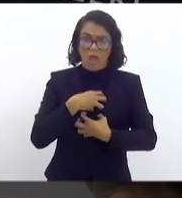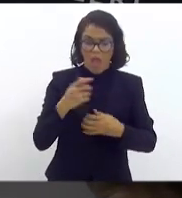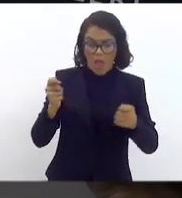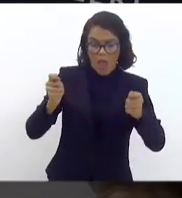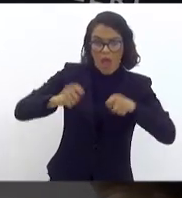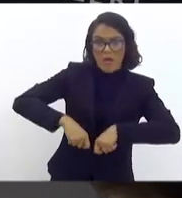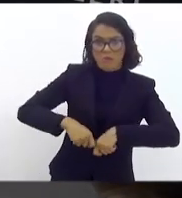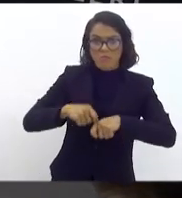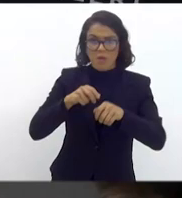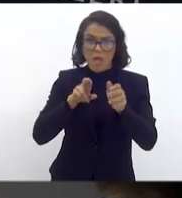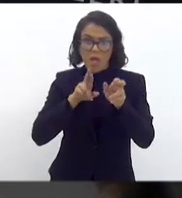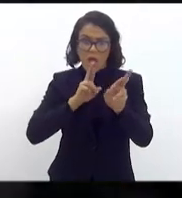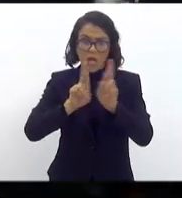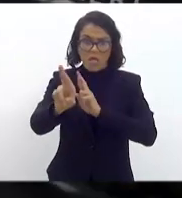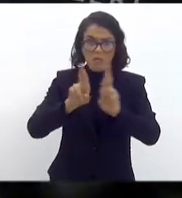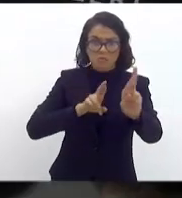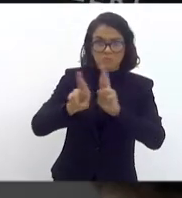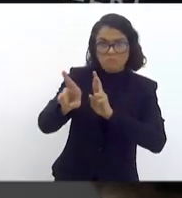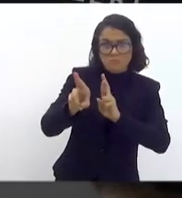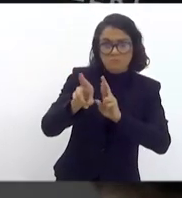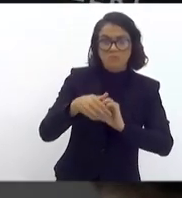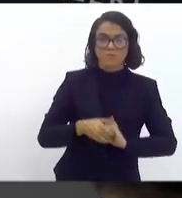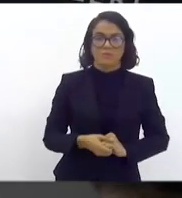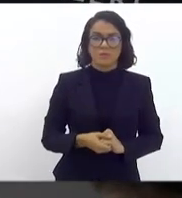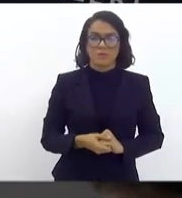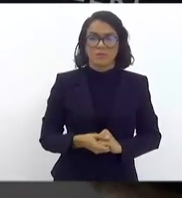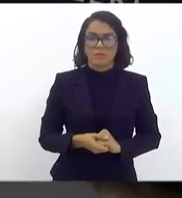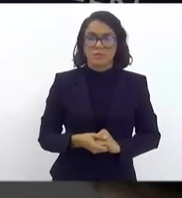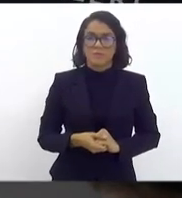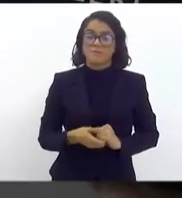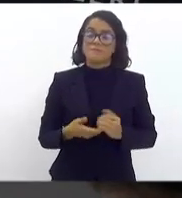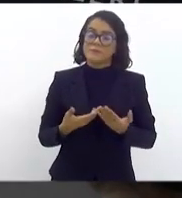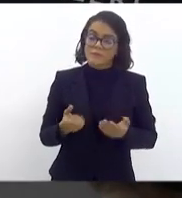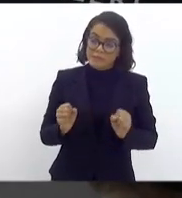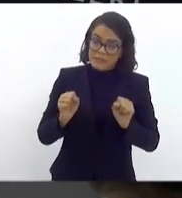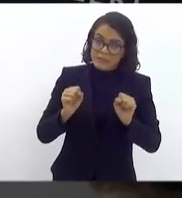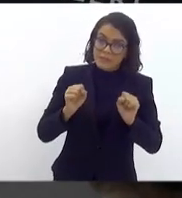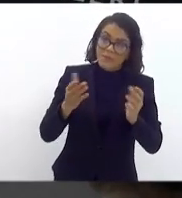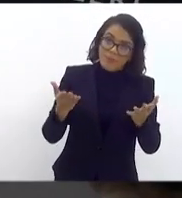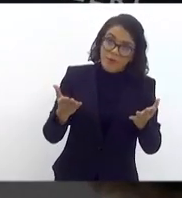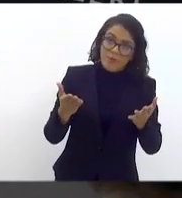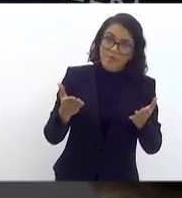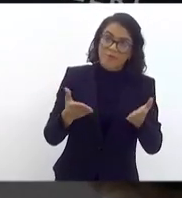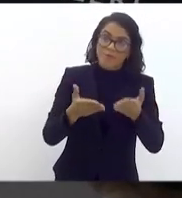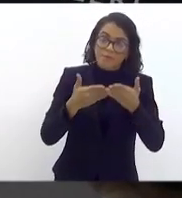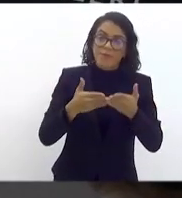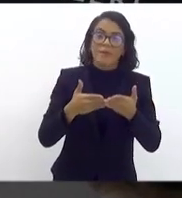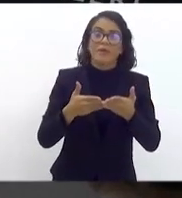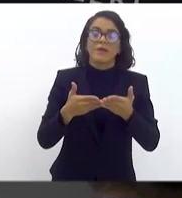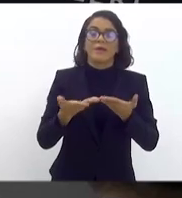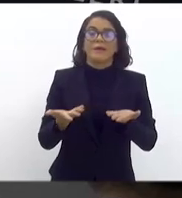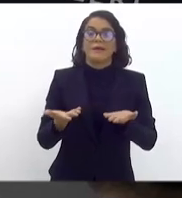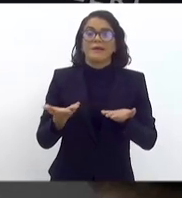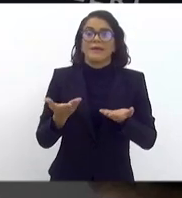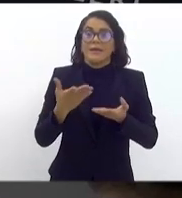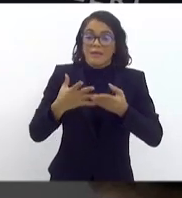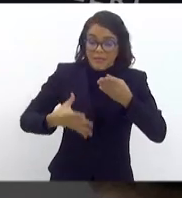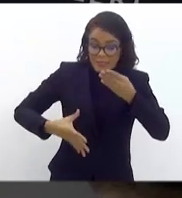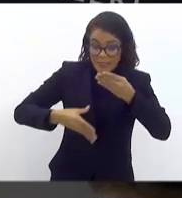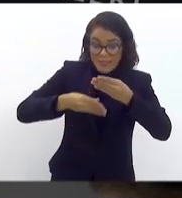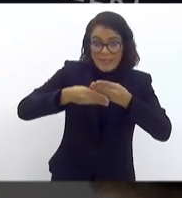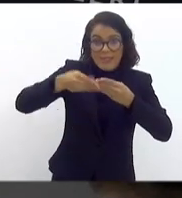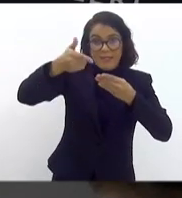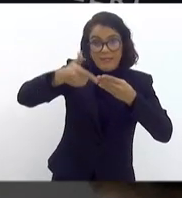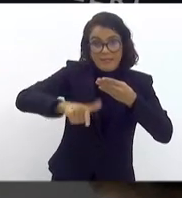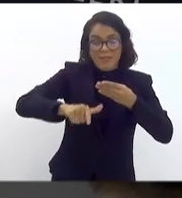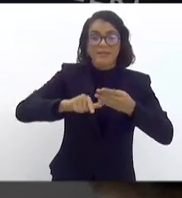a responder perguntas sobre esse regulamento? Excelência, eu gostaria de reiterar, uma vez